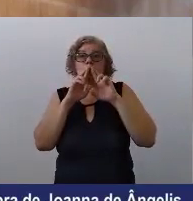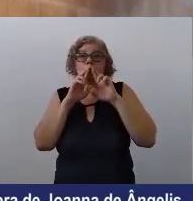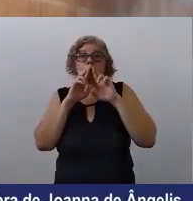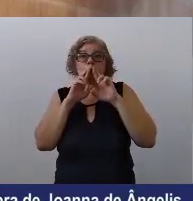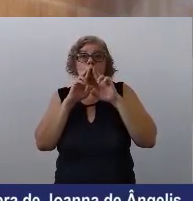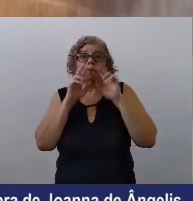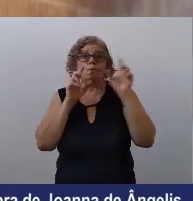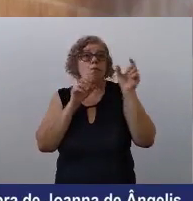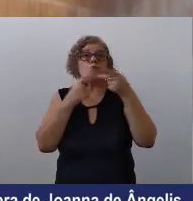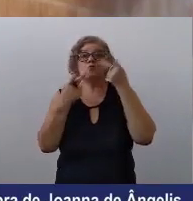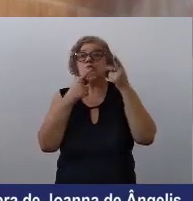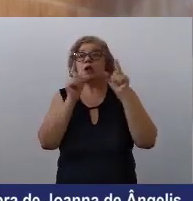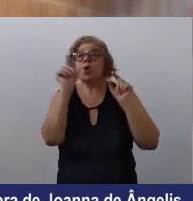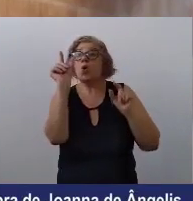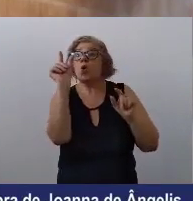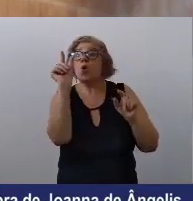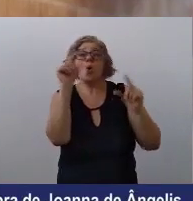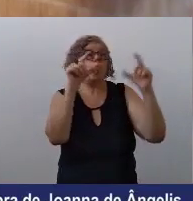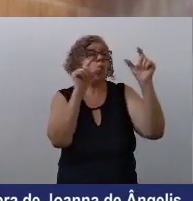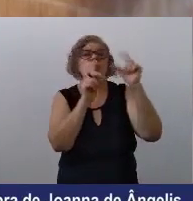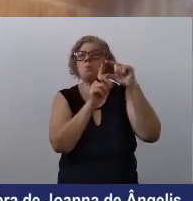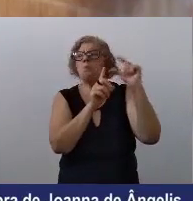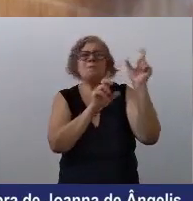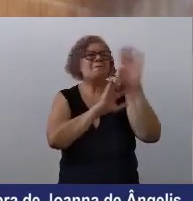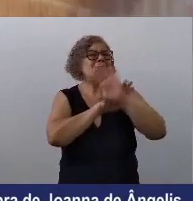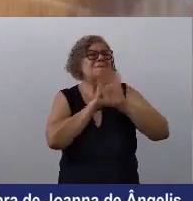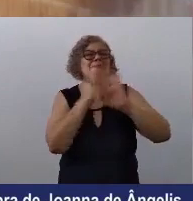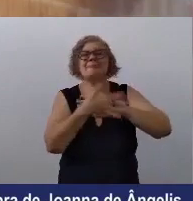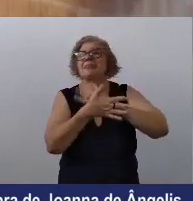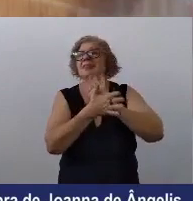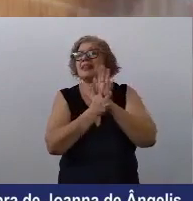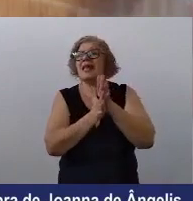porque percebera que não era necessário,